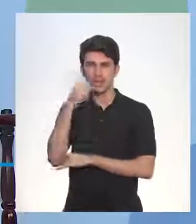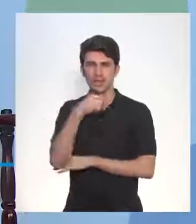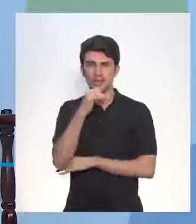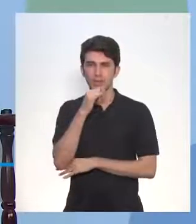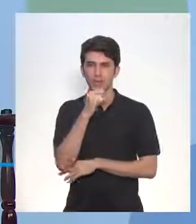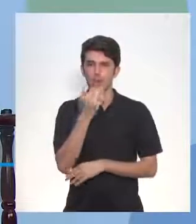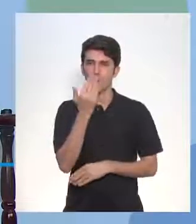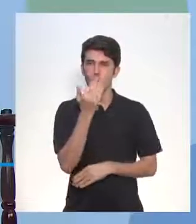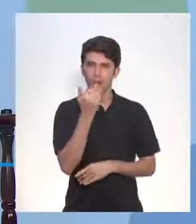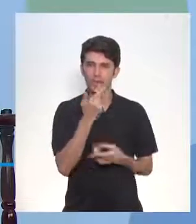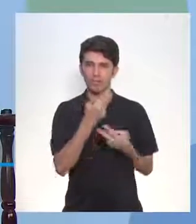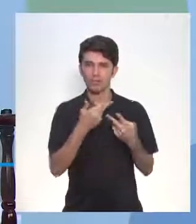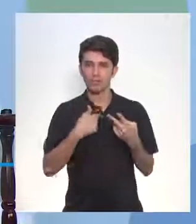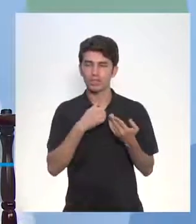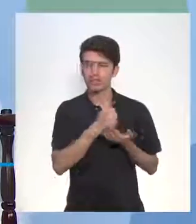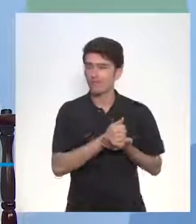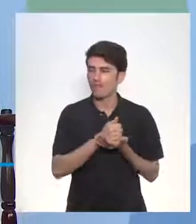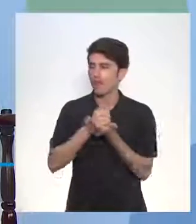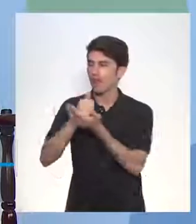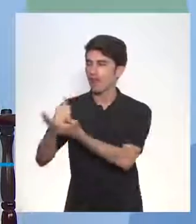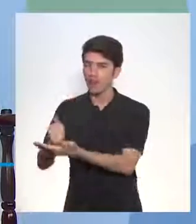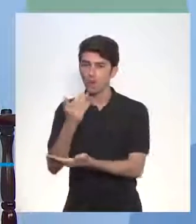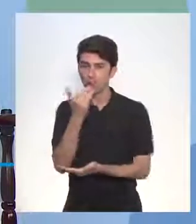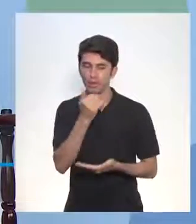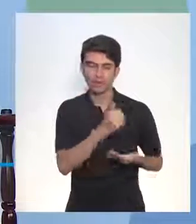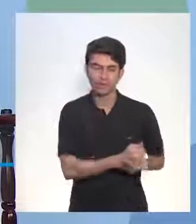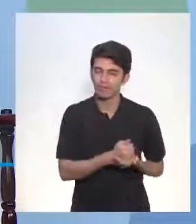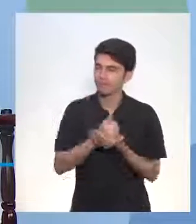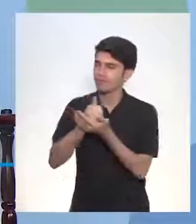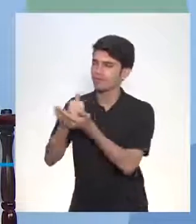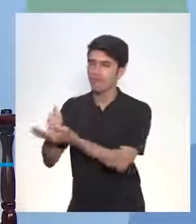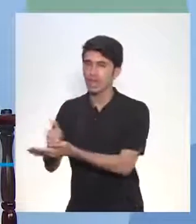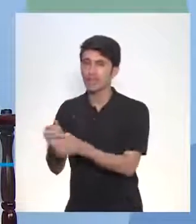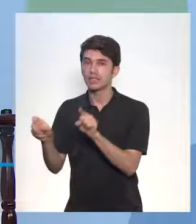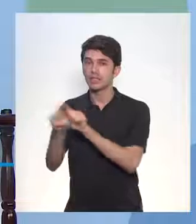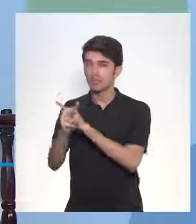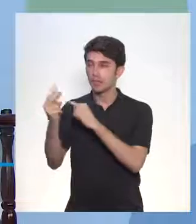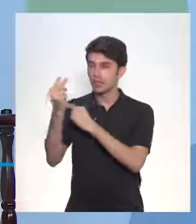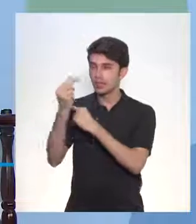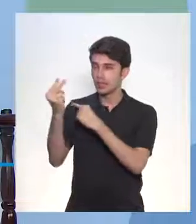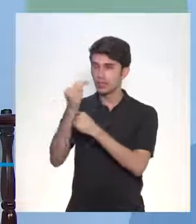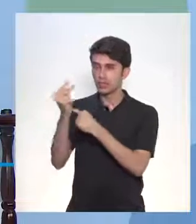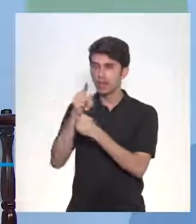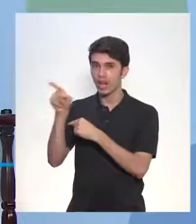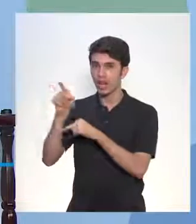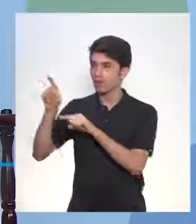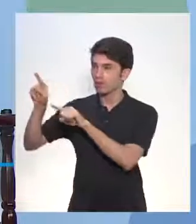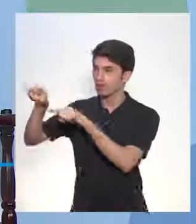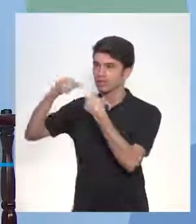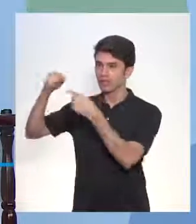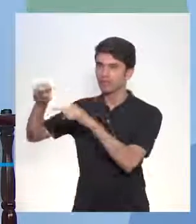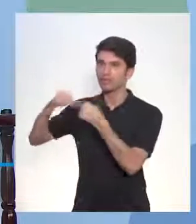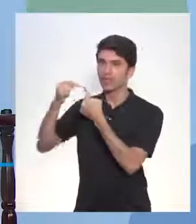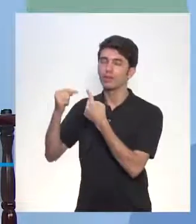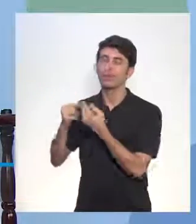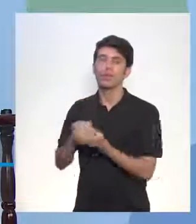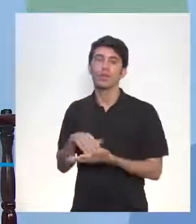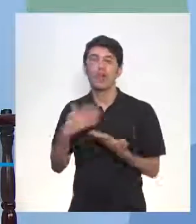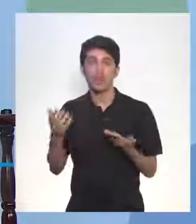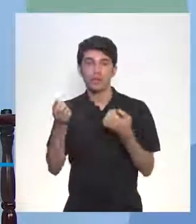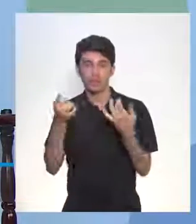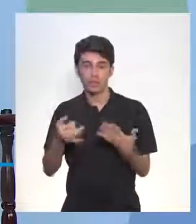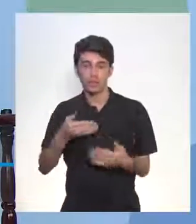que ocupava um território inimigo, se proteger desses inimigos que ainda estavam lá, das investidas, né? No caso aqui eu estou falando